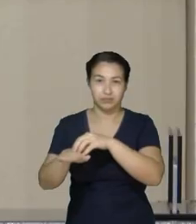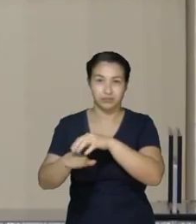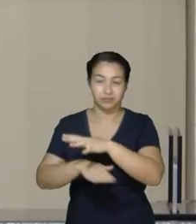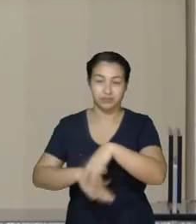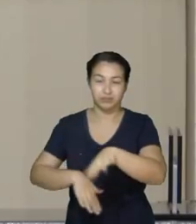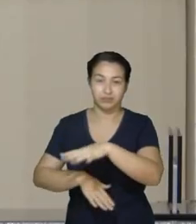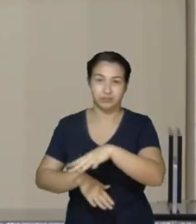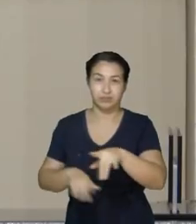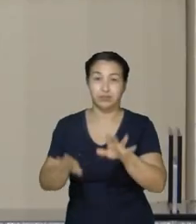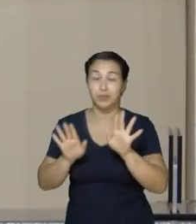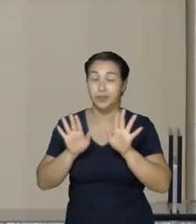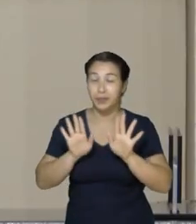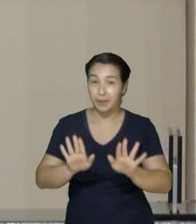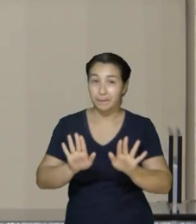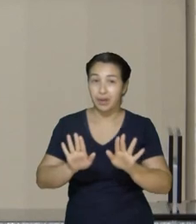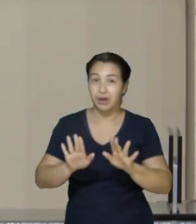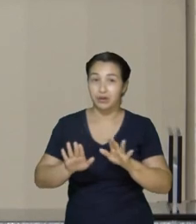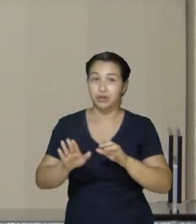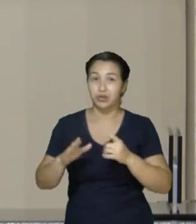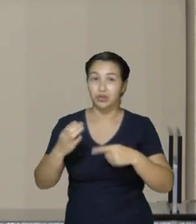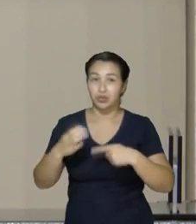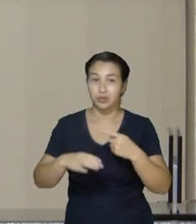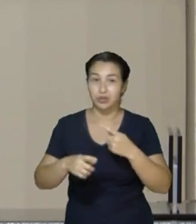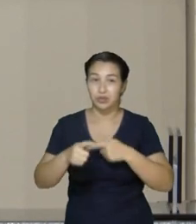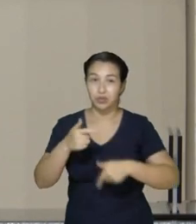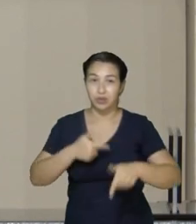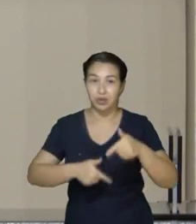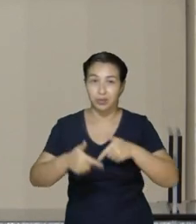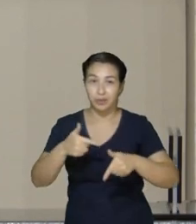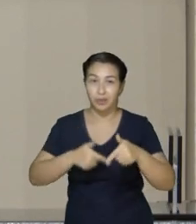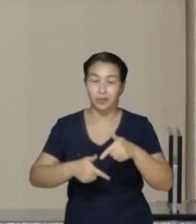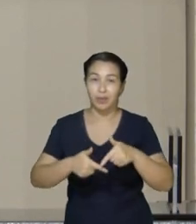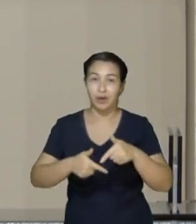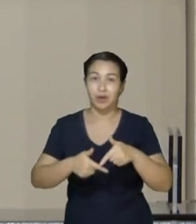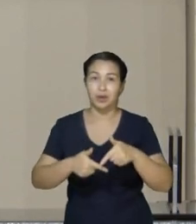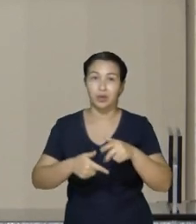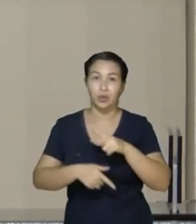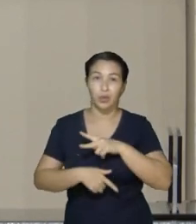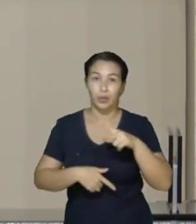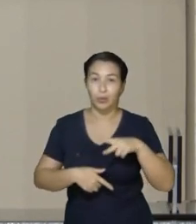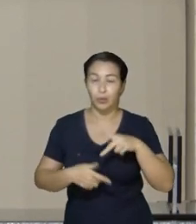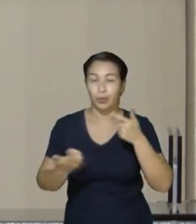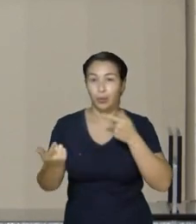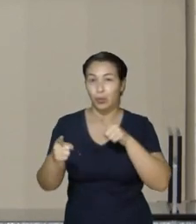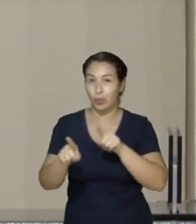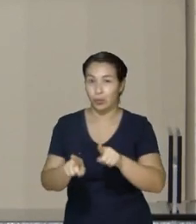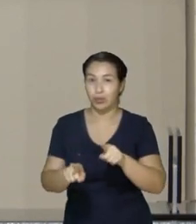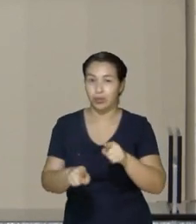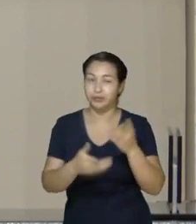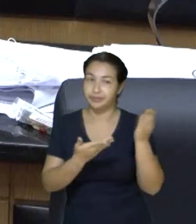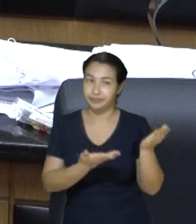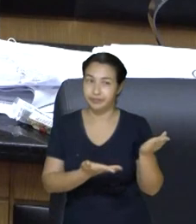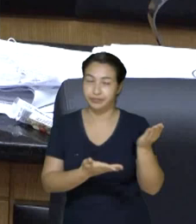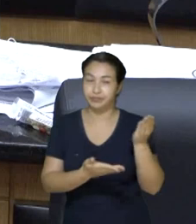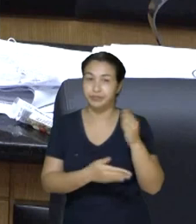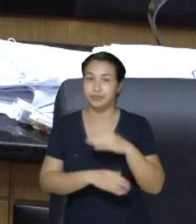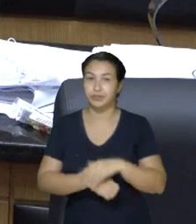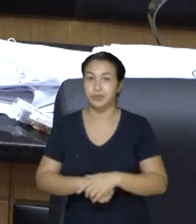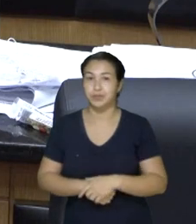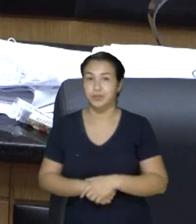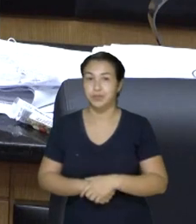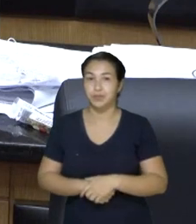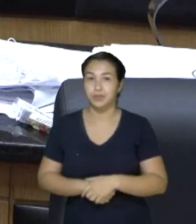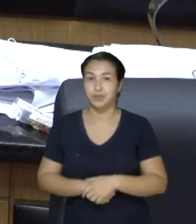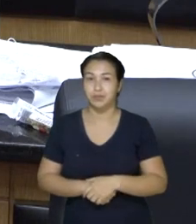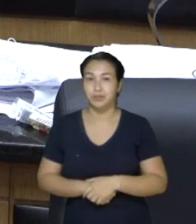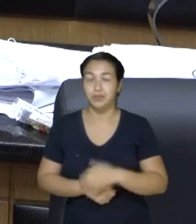a Comissão de Trabalho, Administração e Serviço Público foi contrário. Em discussão, com a palavra o autor. Senhor presidente,